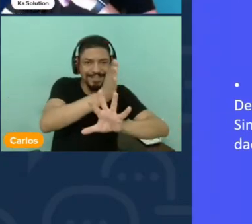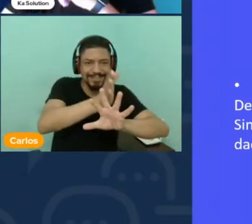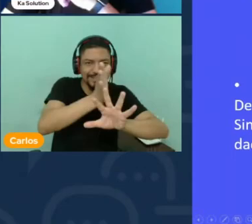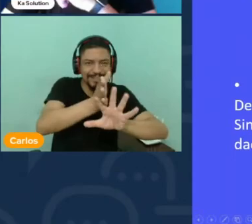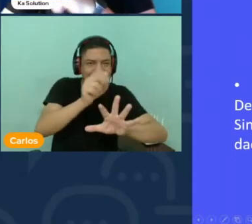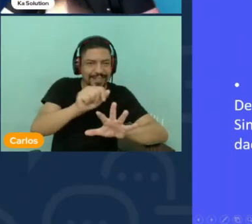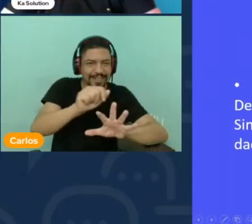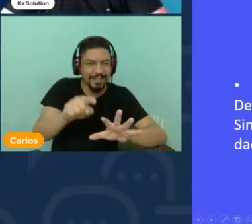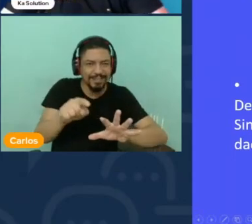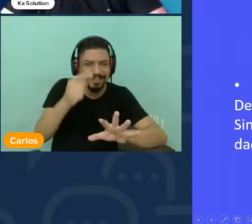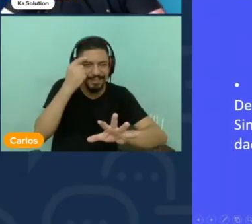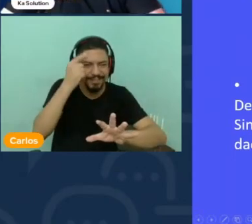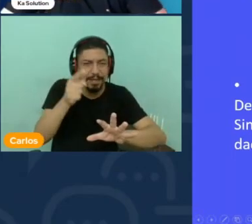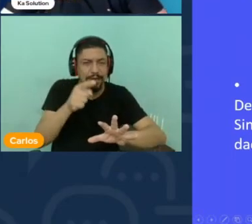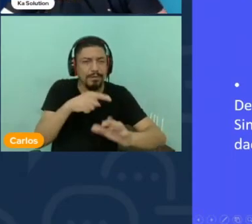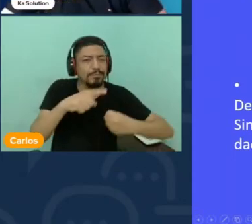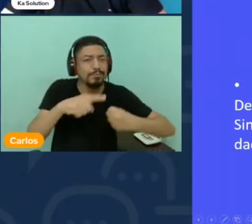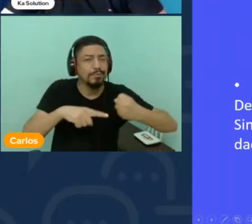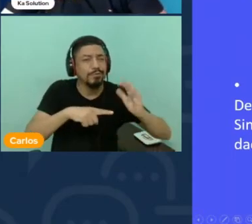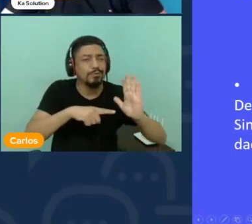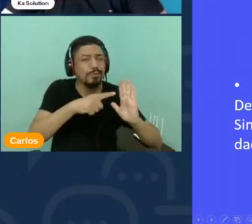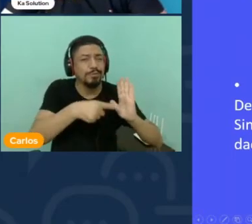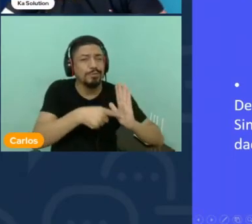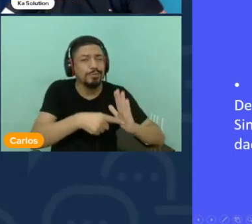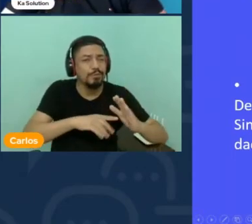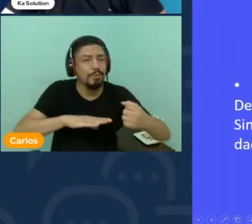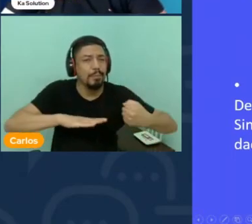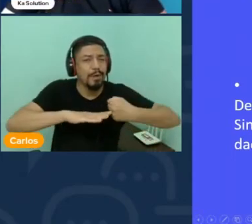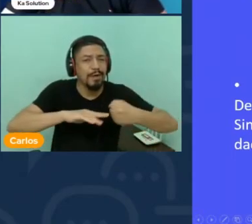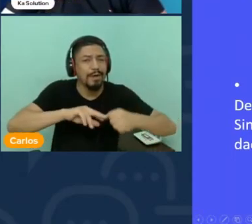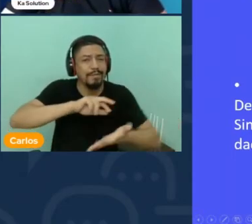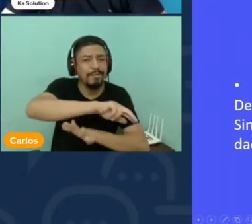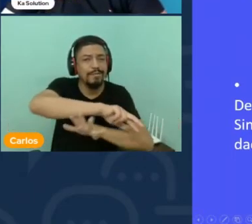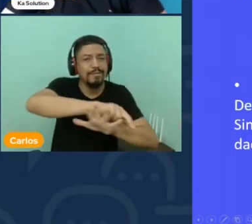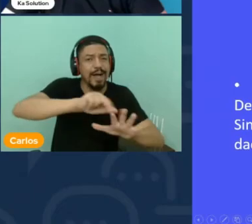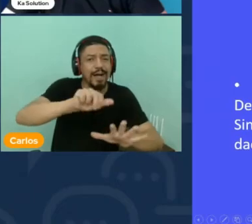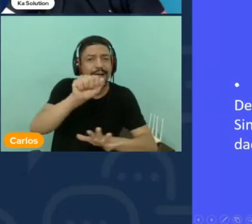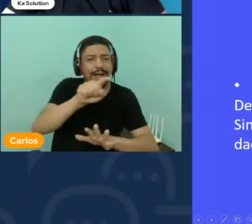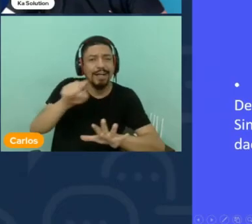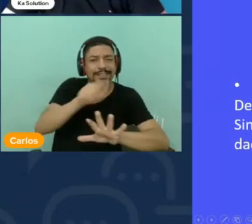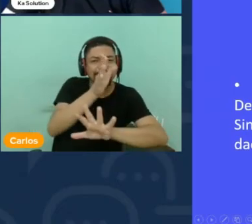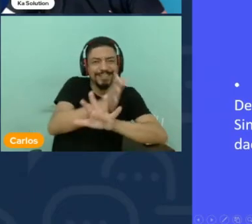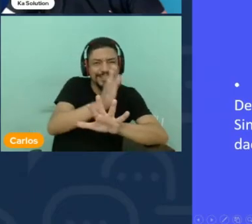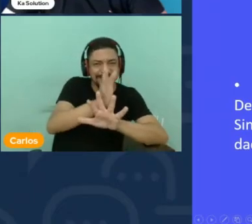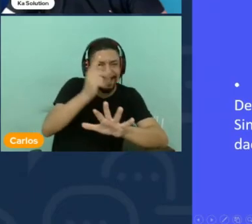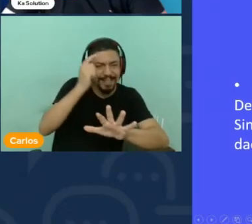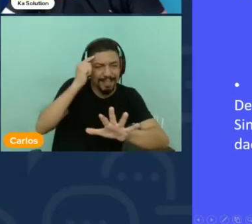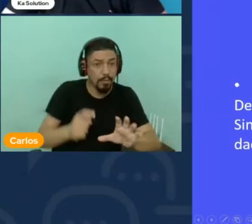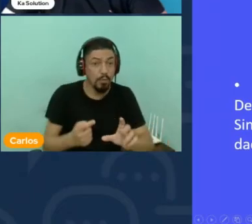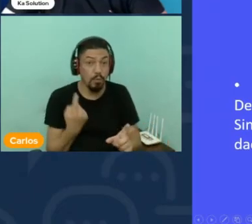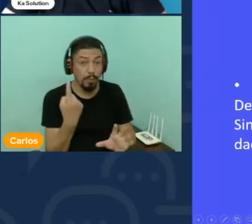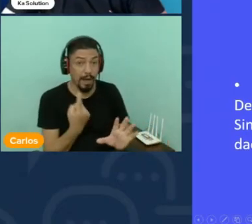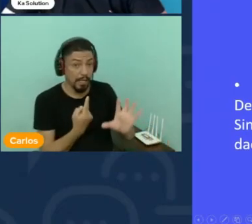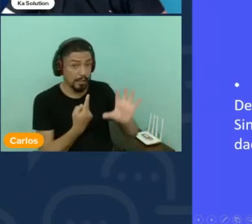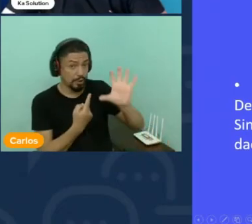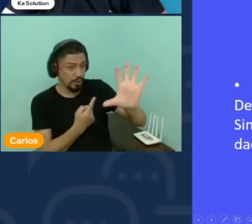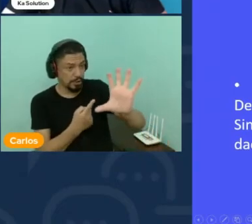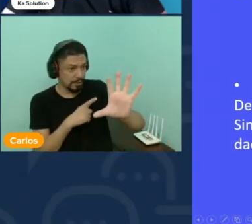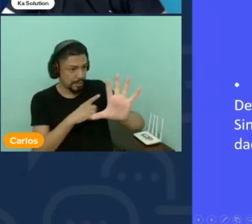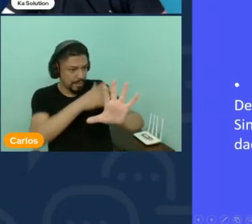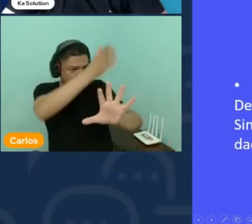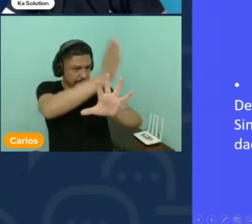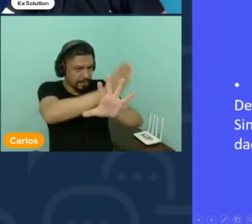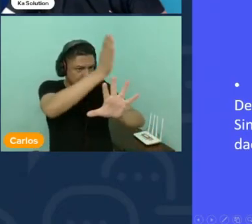Qual é a ideia de um banco de dados multi-AZ? Lembra que a gente falou que dentro de uma região a gente tem